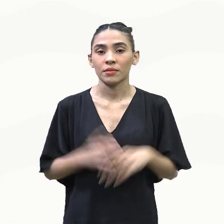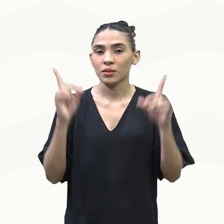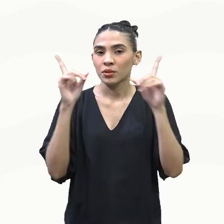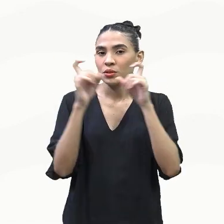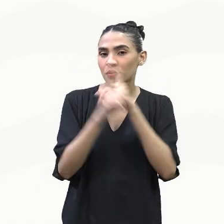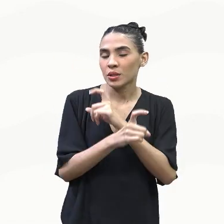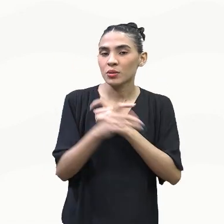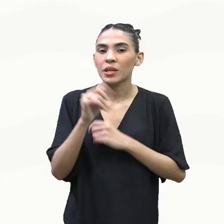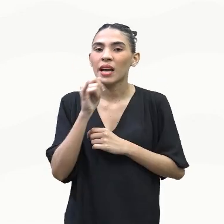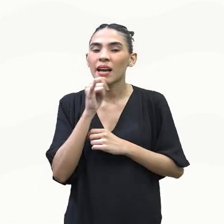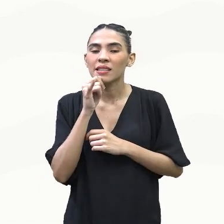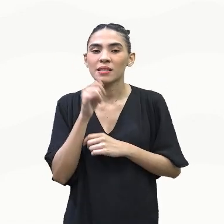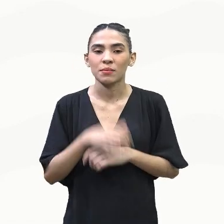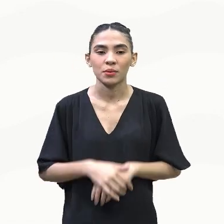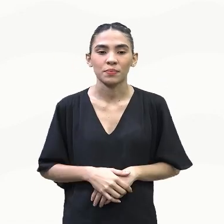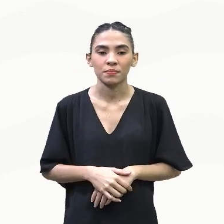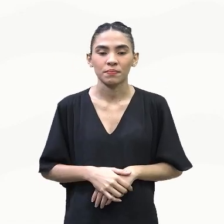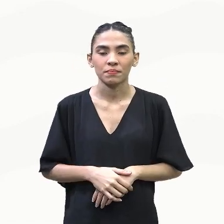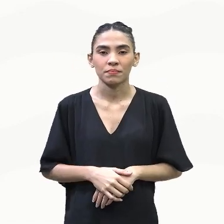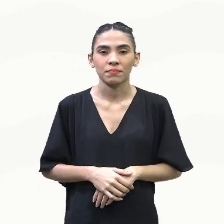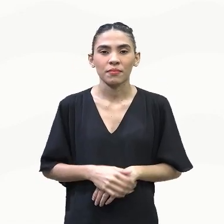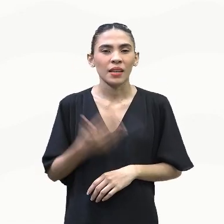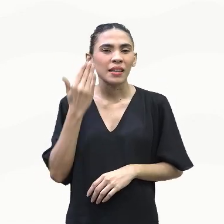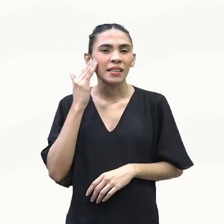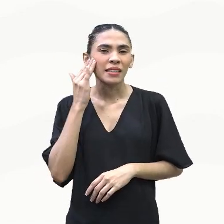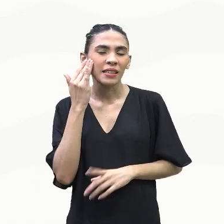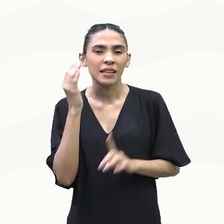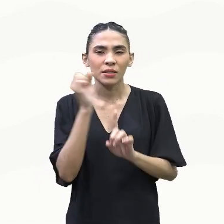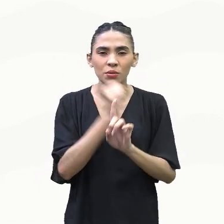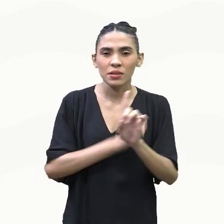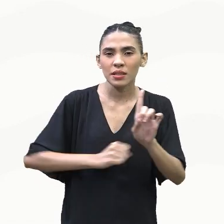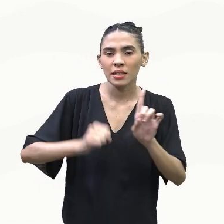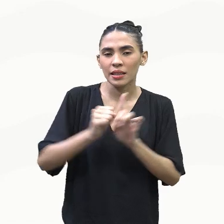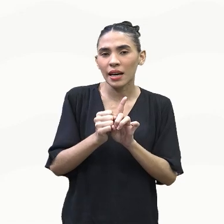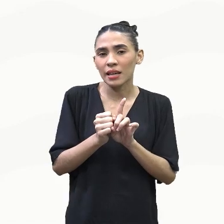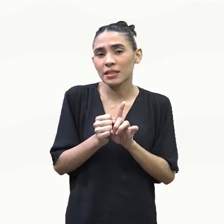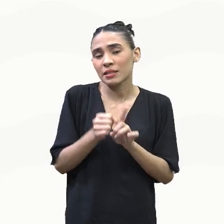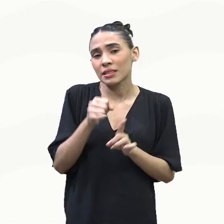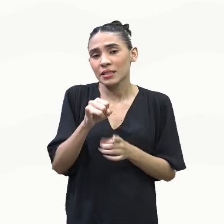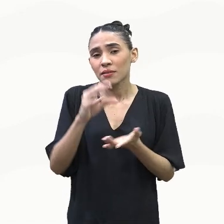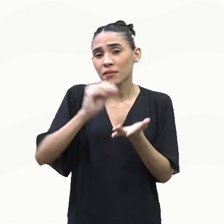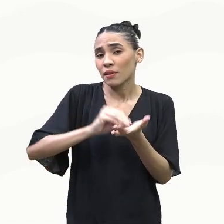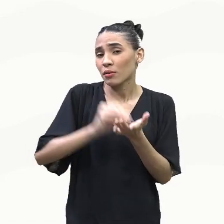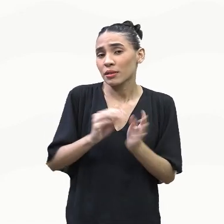nós concebermos a sociedade sem a tecnologia, sem a